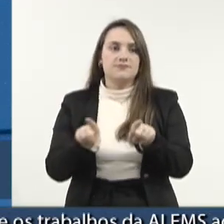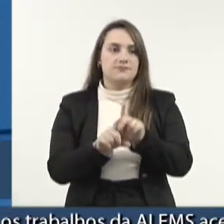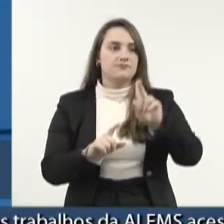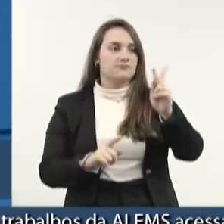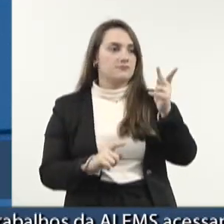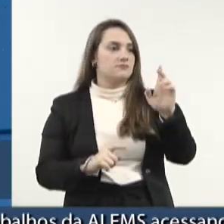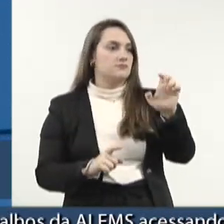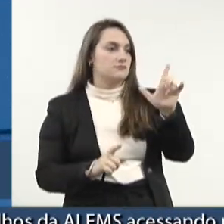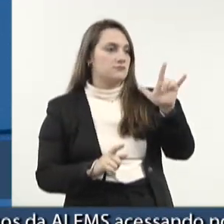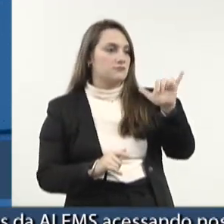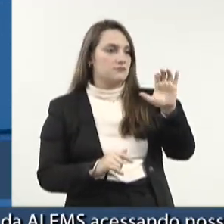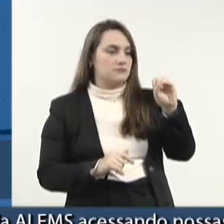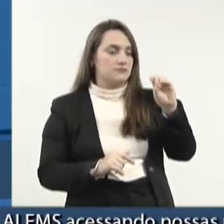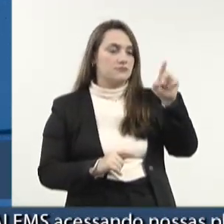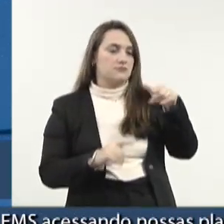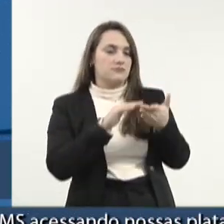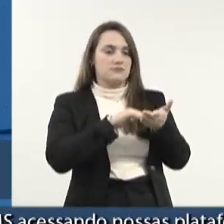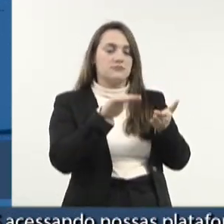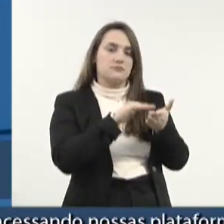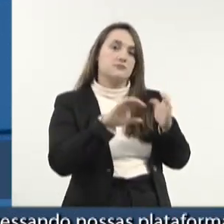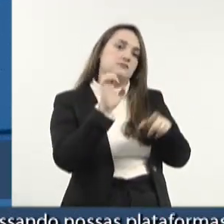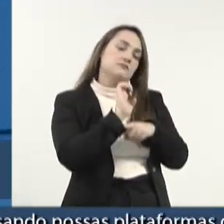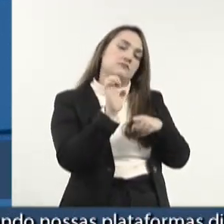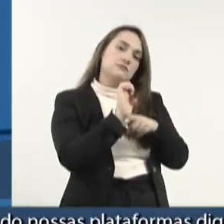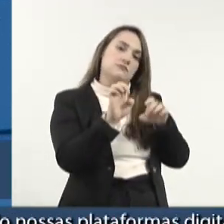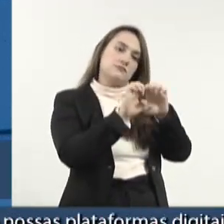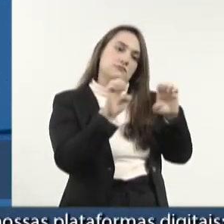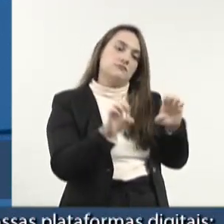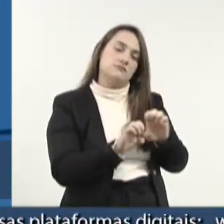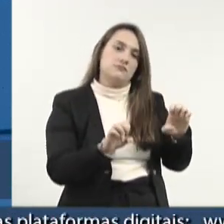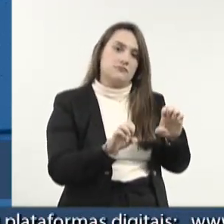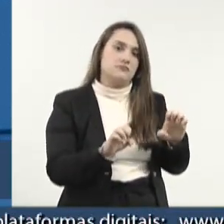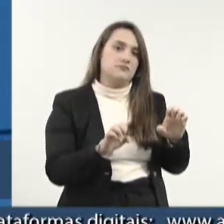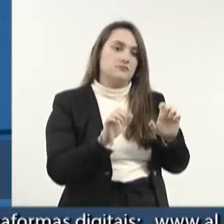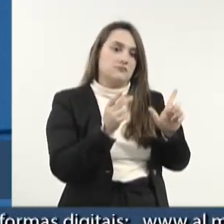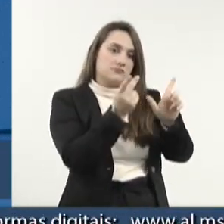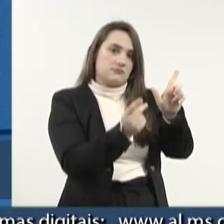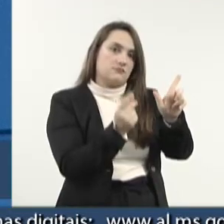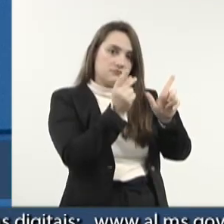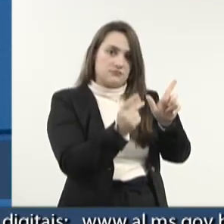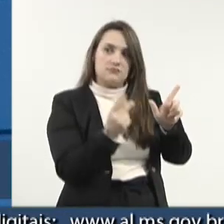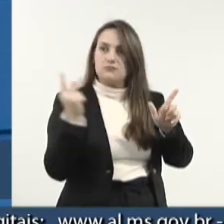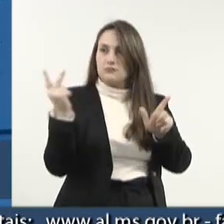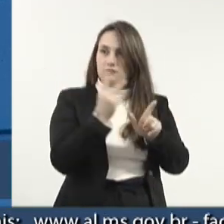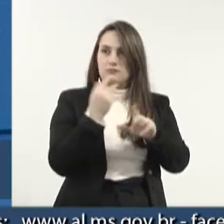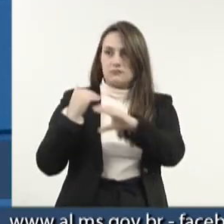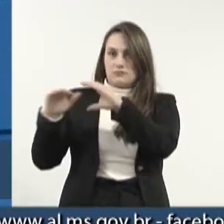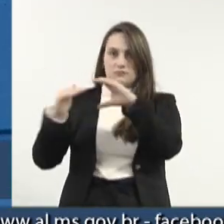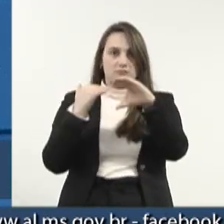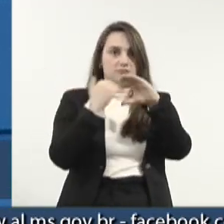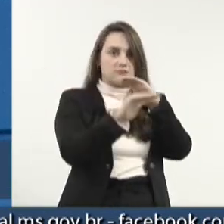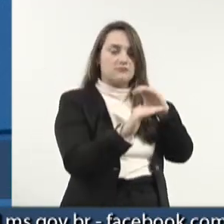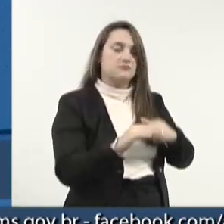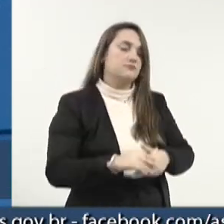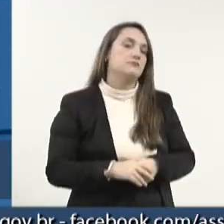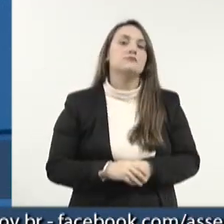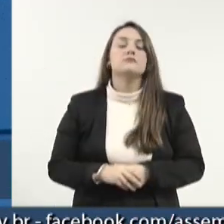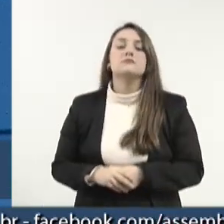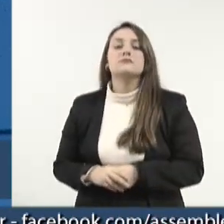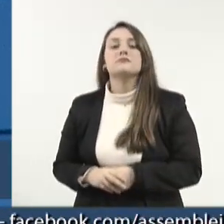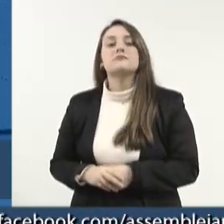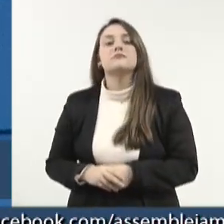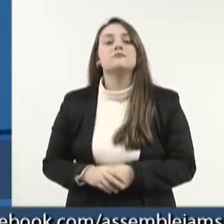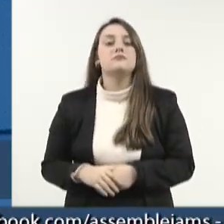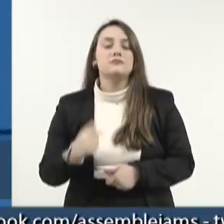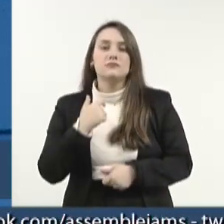Pelu Filho, secretário de Estado de Infraestrutura e Logística, por cópias autônomas, solicitando inclusão ao